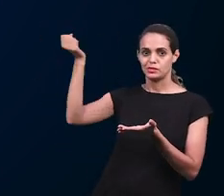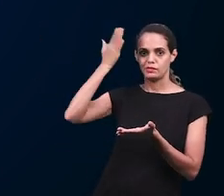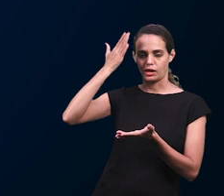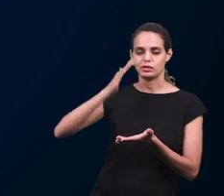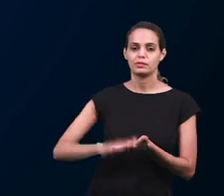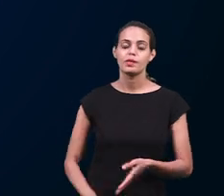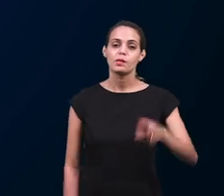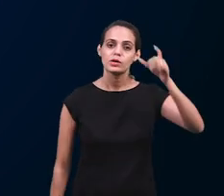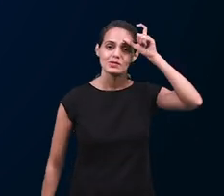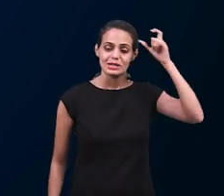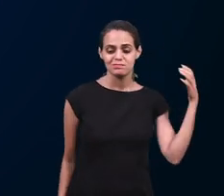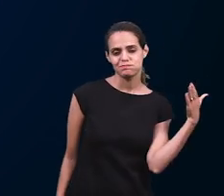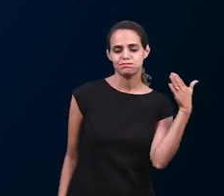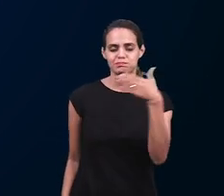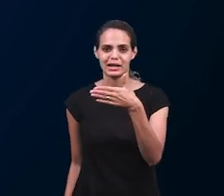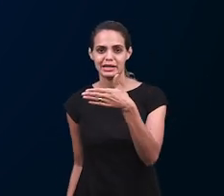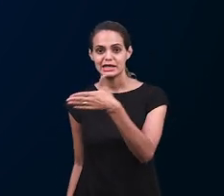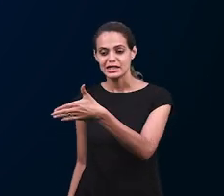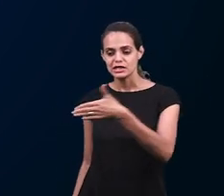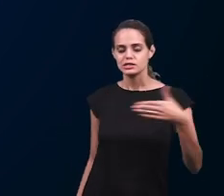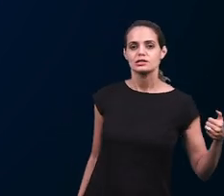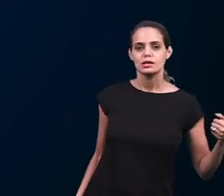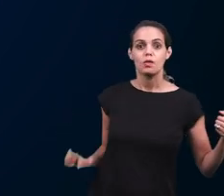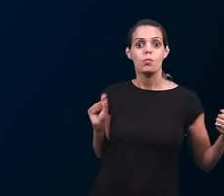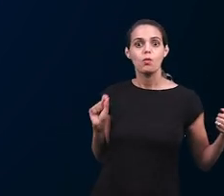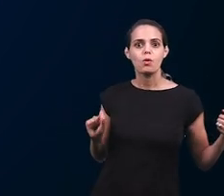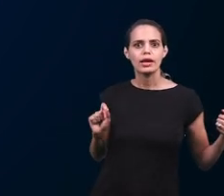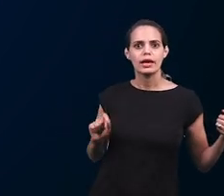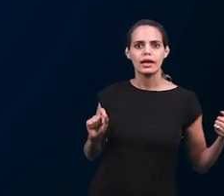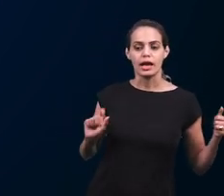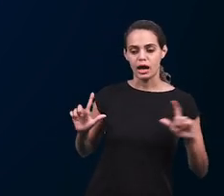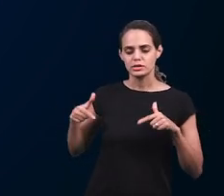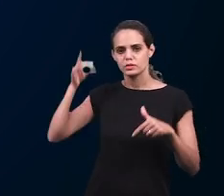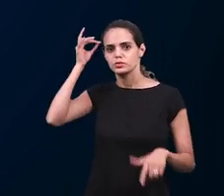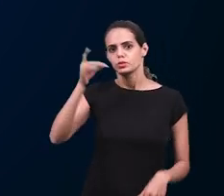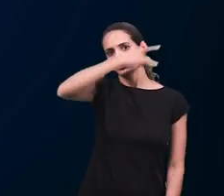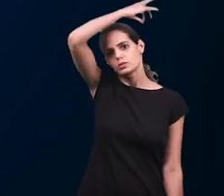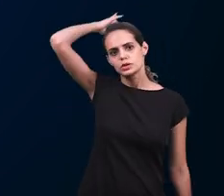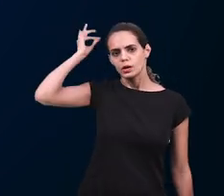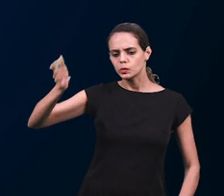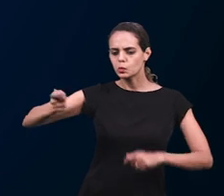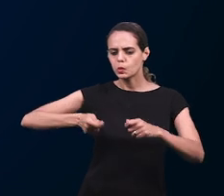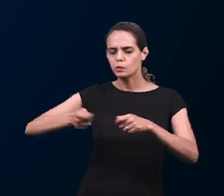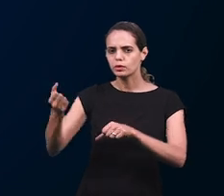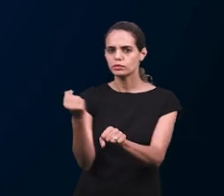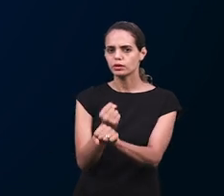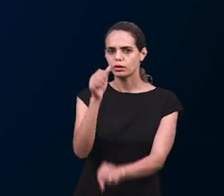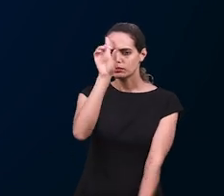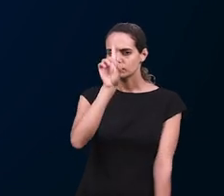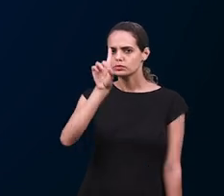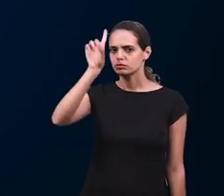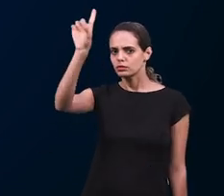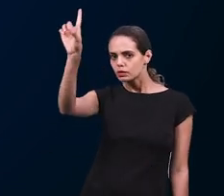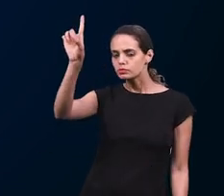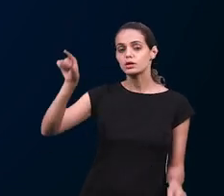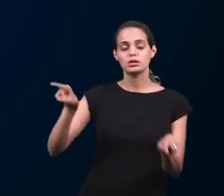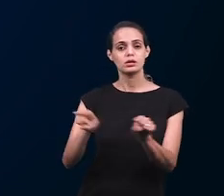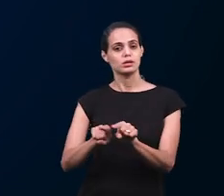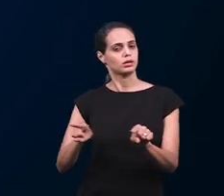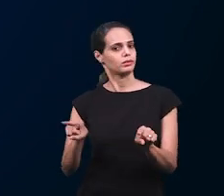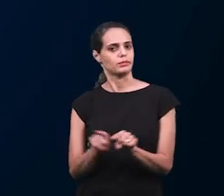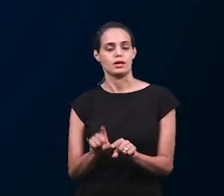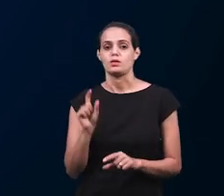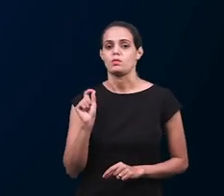a operação do Espírito Santo no meio da igreja, os dons espirituais, o governo da obra, e também para que não